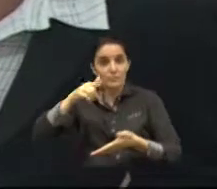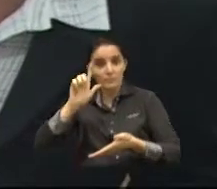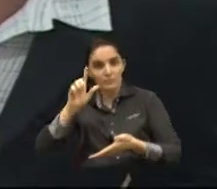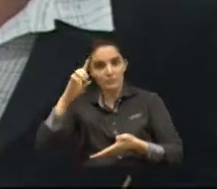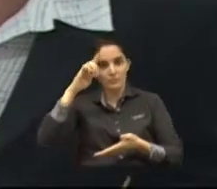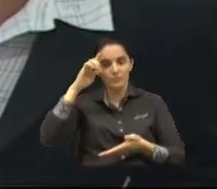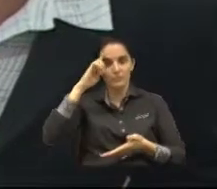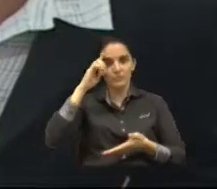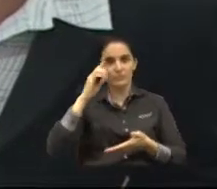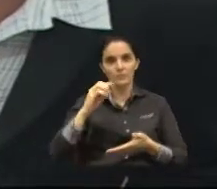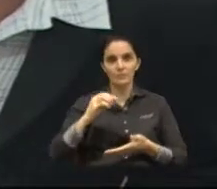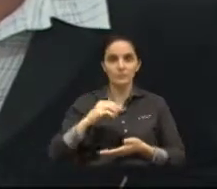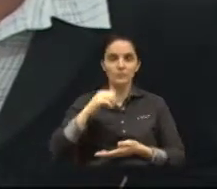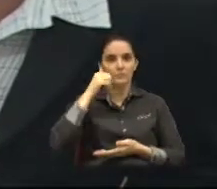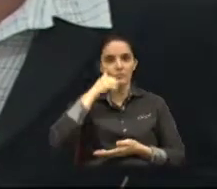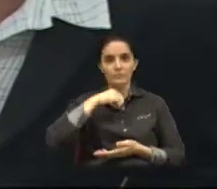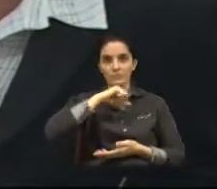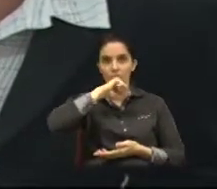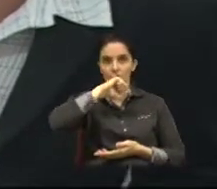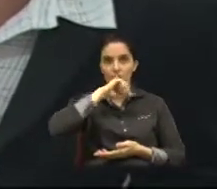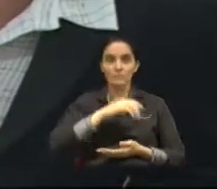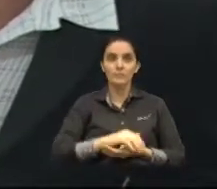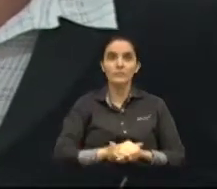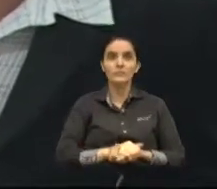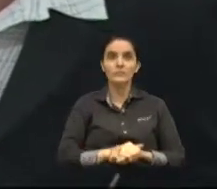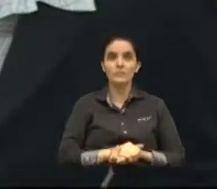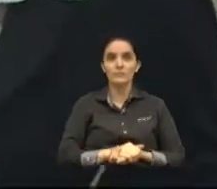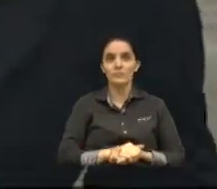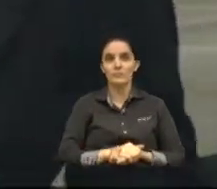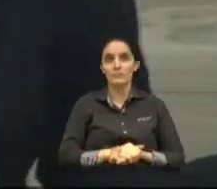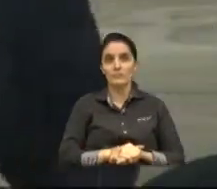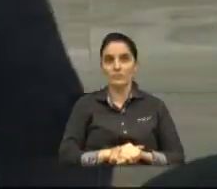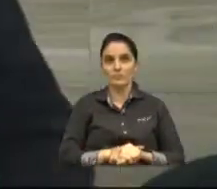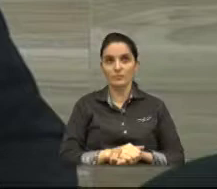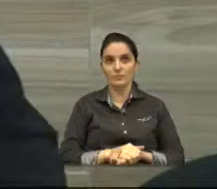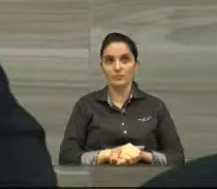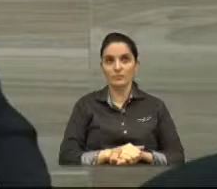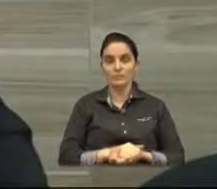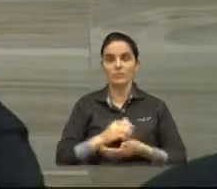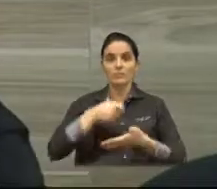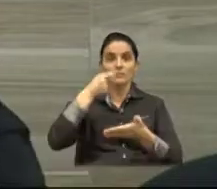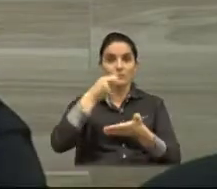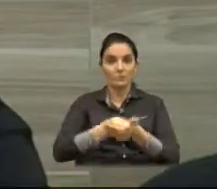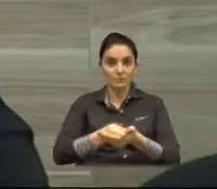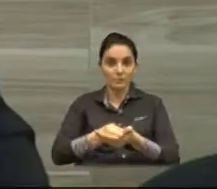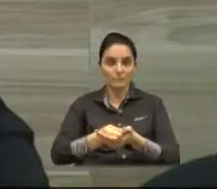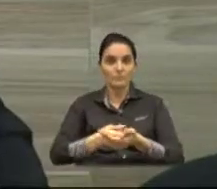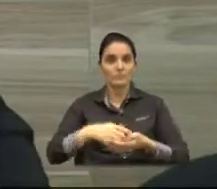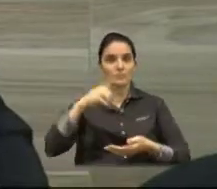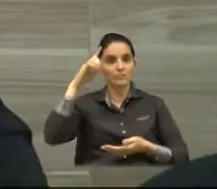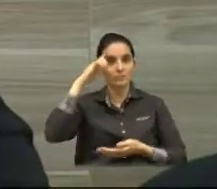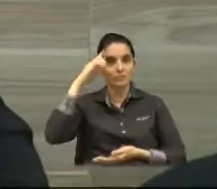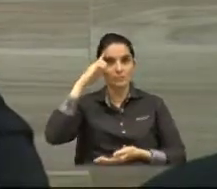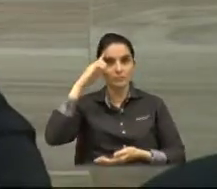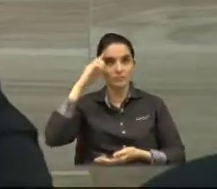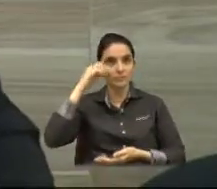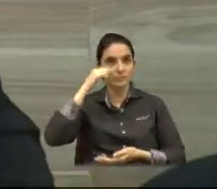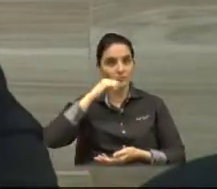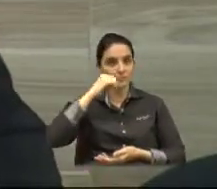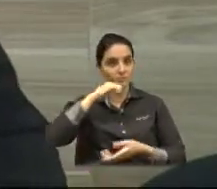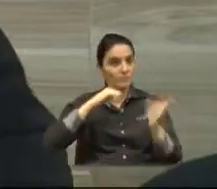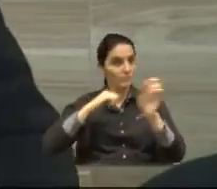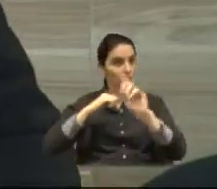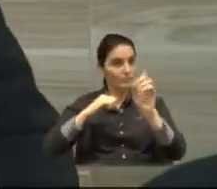gente confunde e acaba cobrando até na imprensa que no Dia das Mulheres, não, é no Dia das